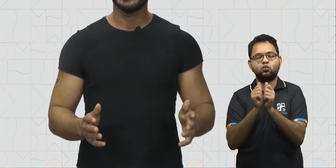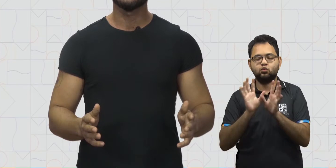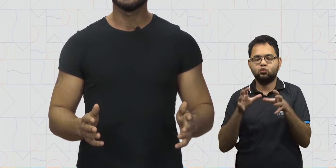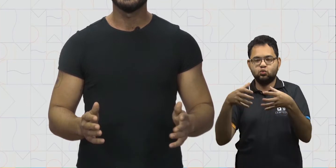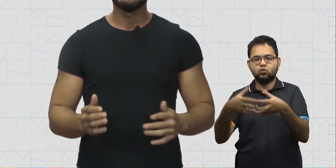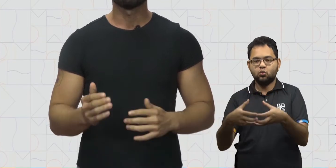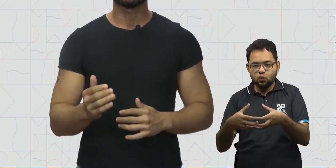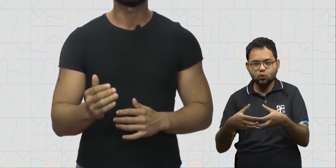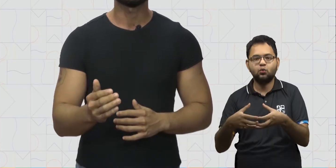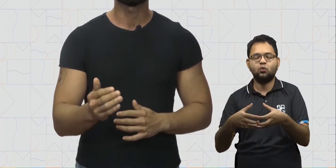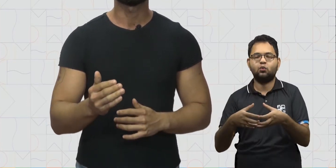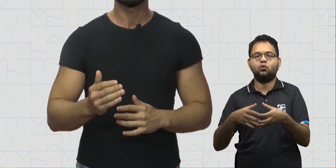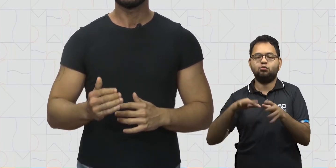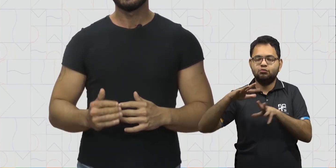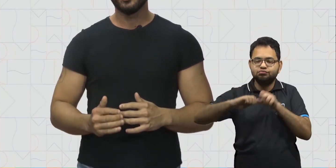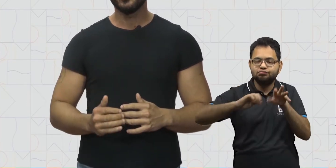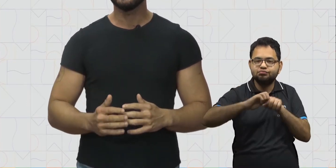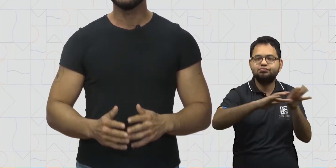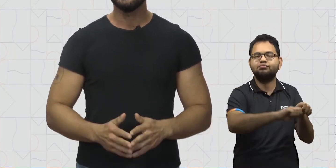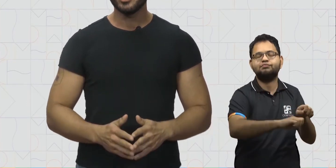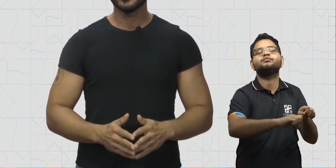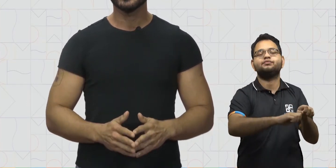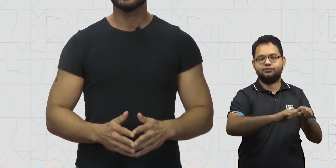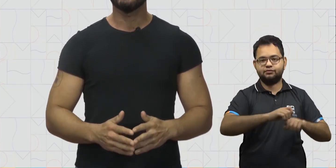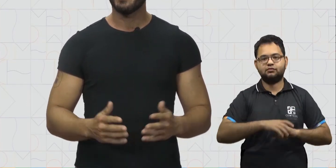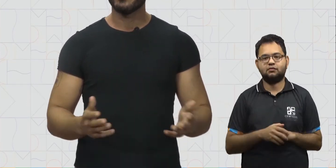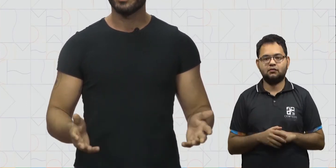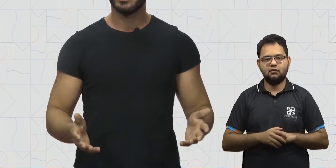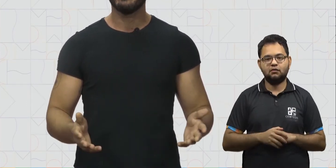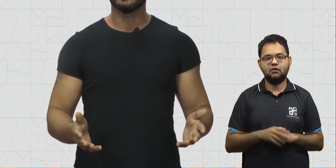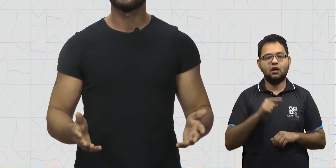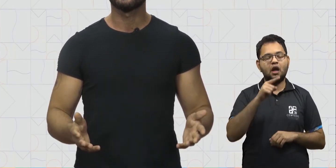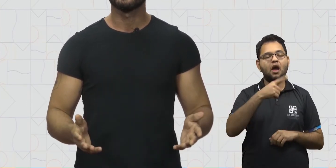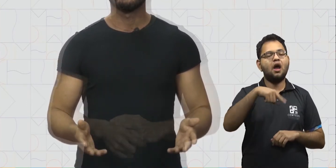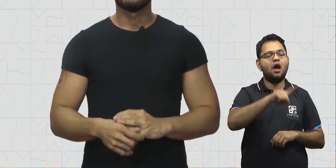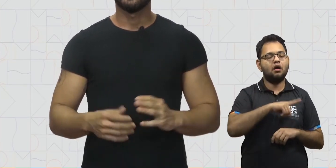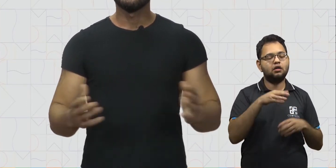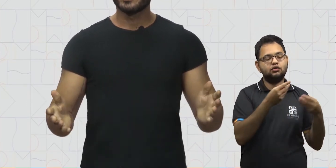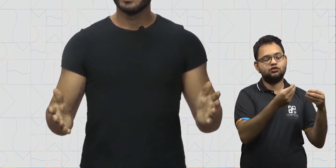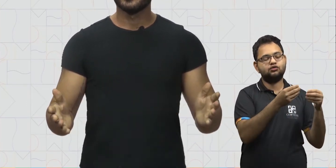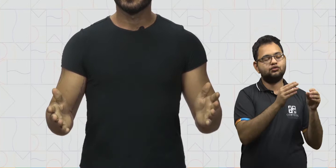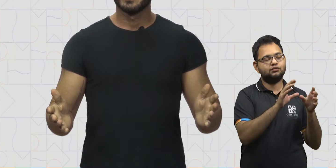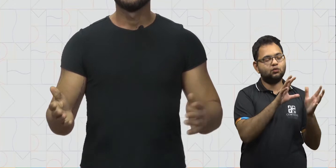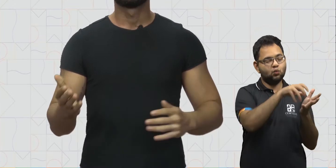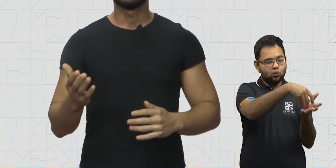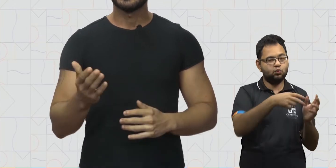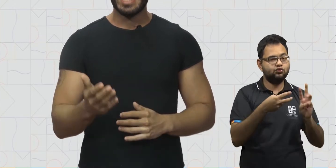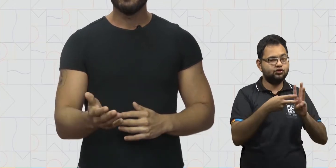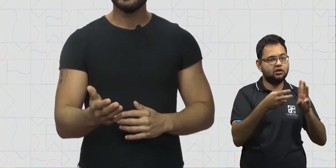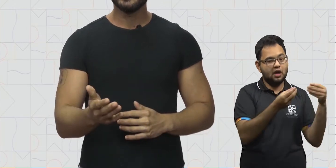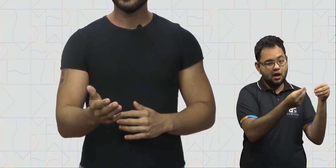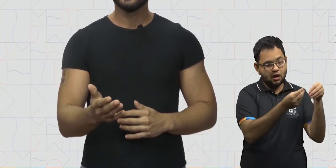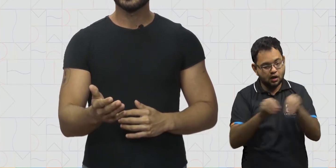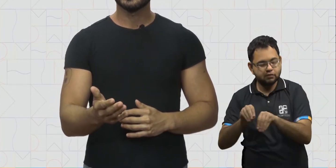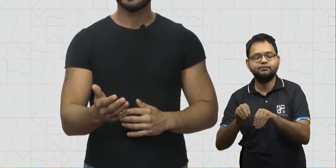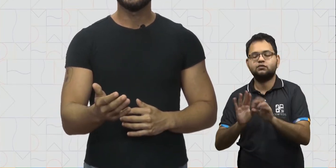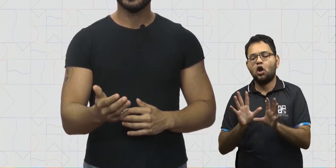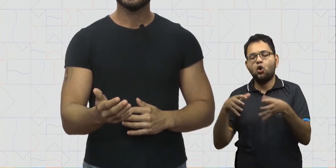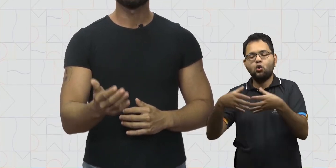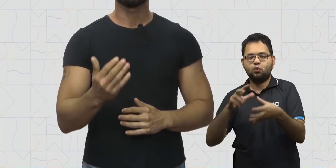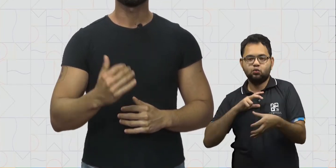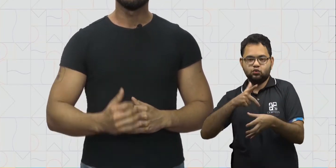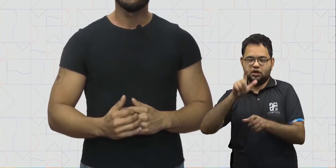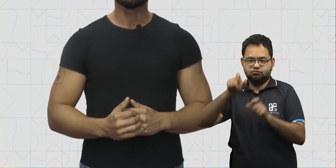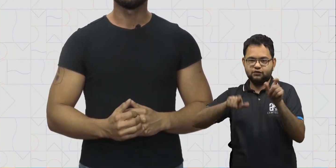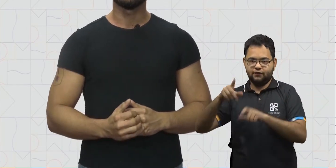da floresta para descer os indígenas para os aldeamentos. Ou seja, tiravam os indígenas das